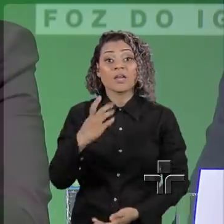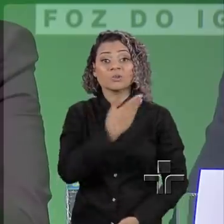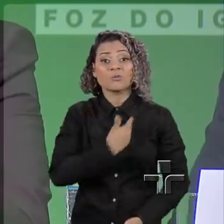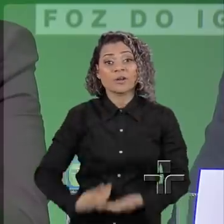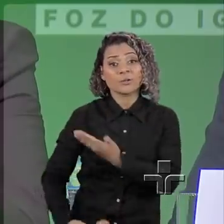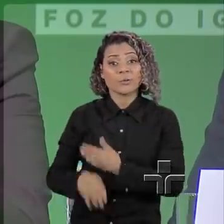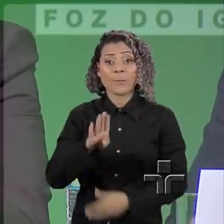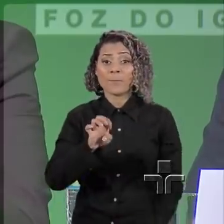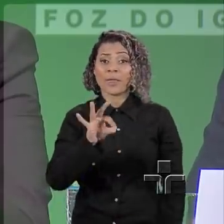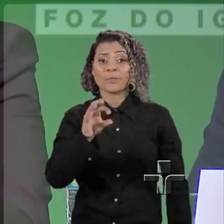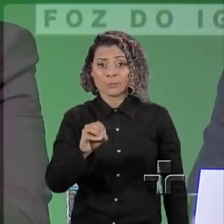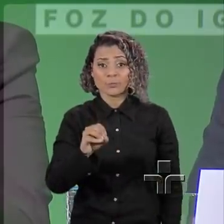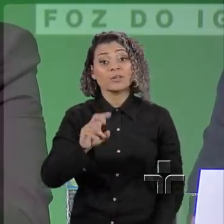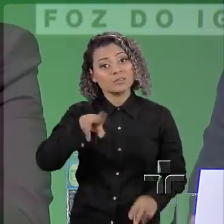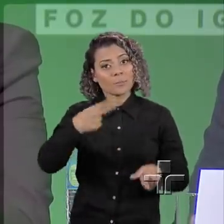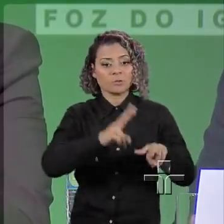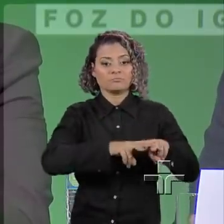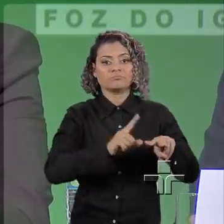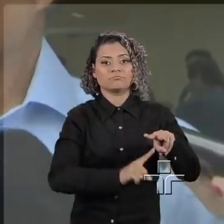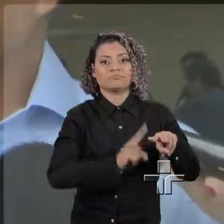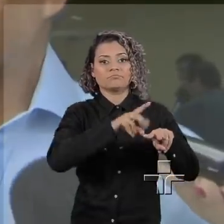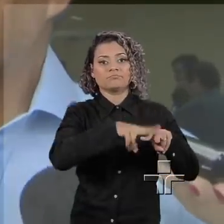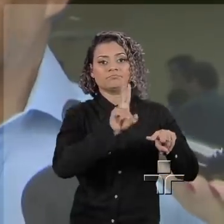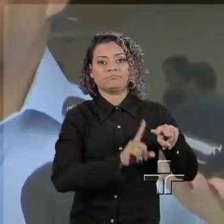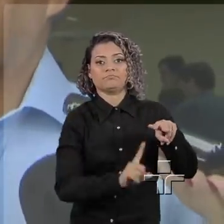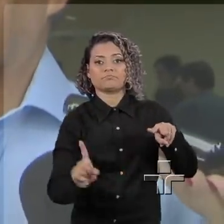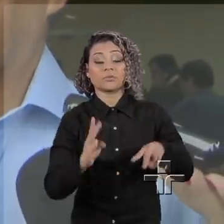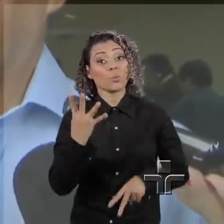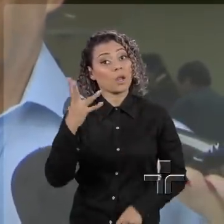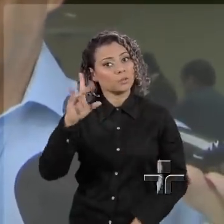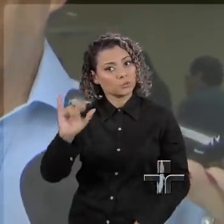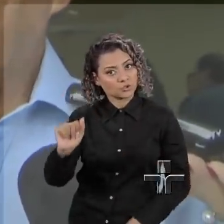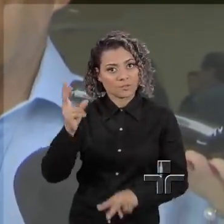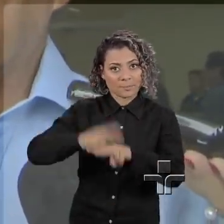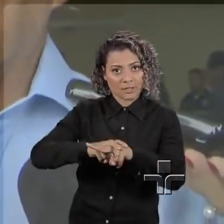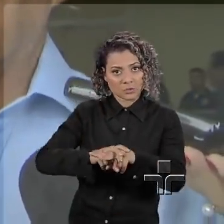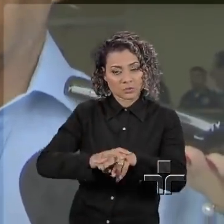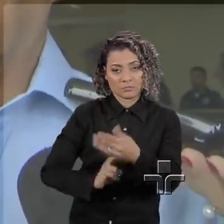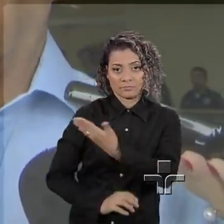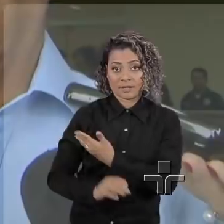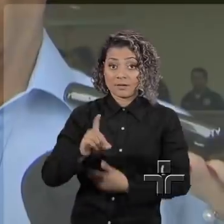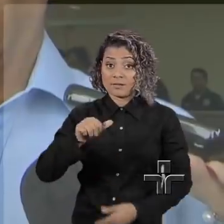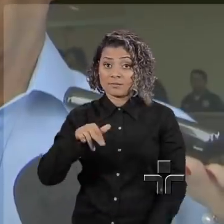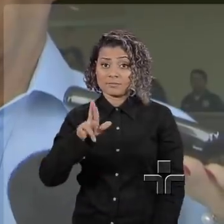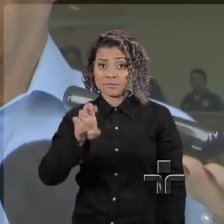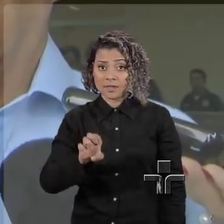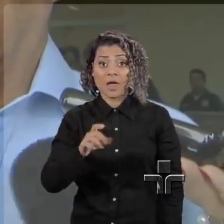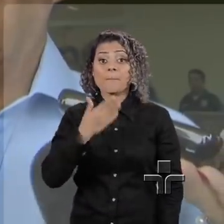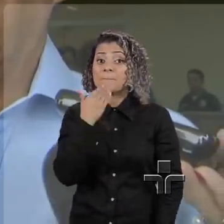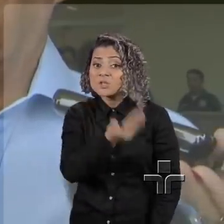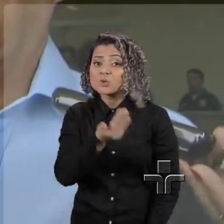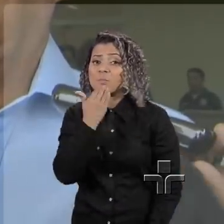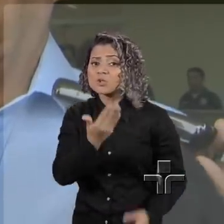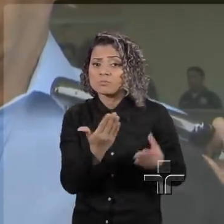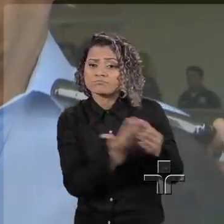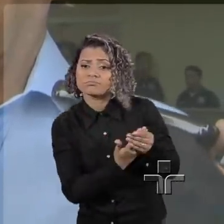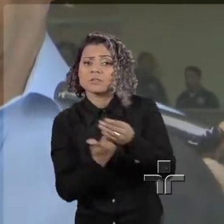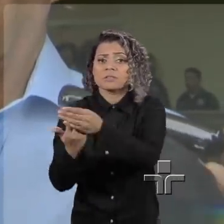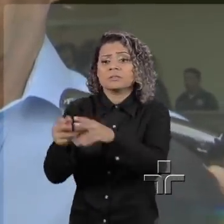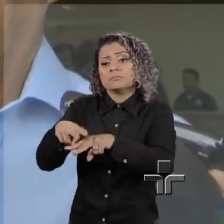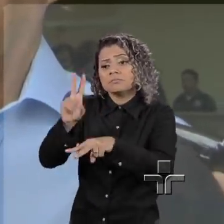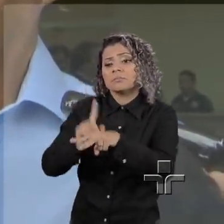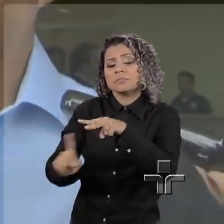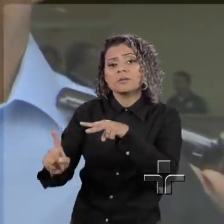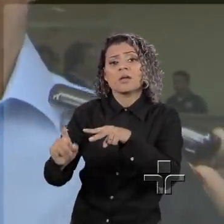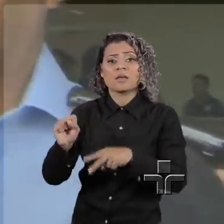Beto Richa, solto depois de 4 dias. André Putinelli teve 3 pedidos de liberdade negados pelo STJ e diz